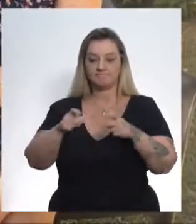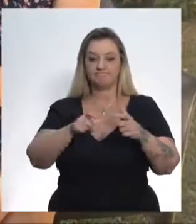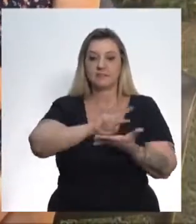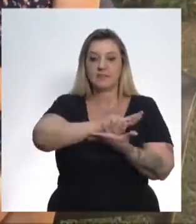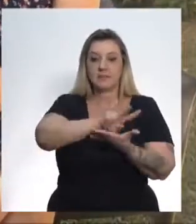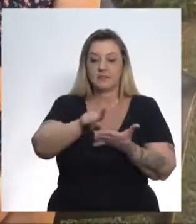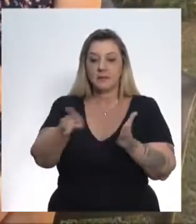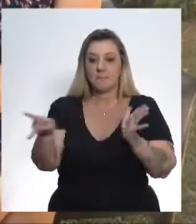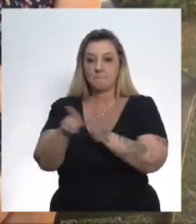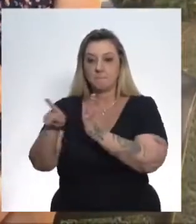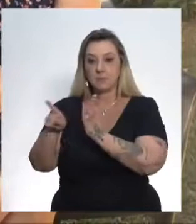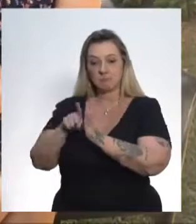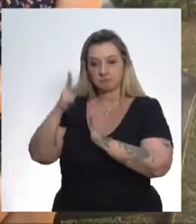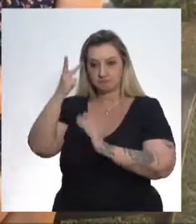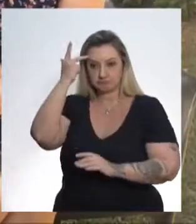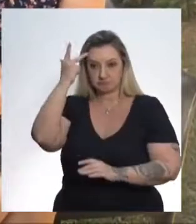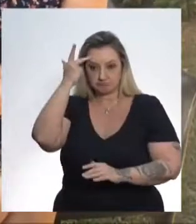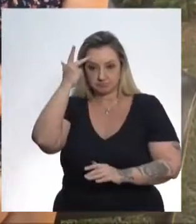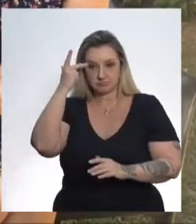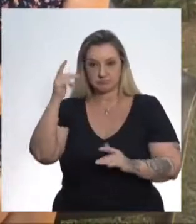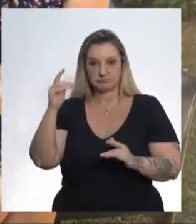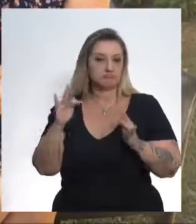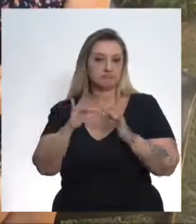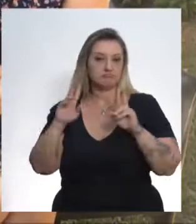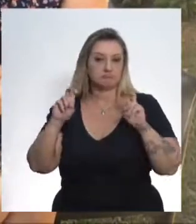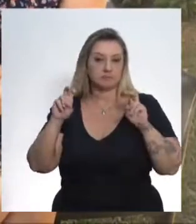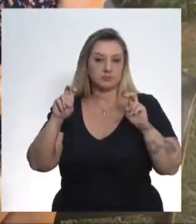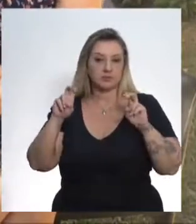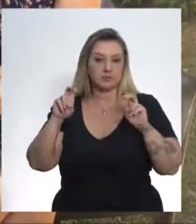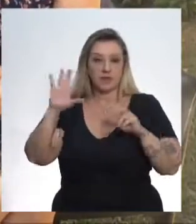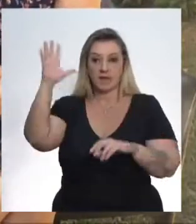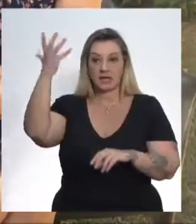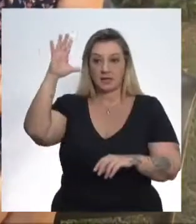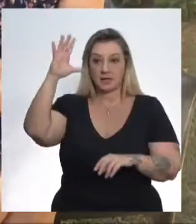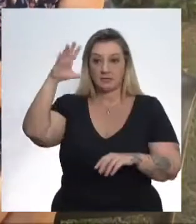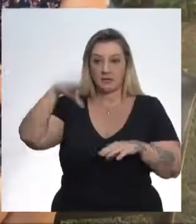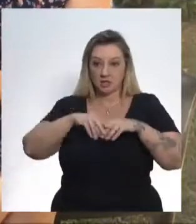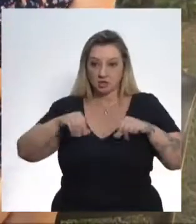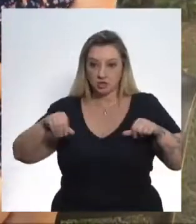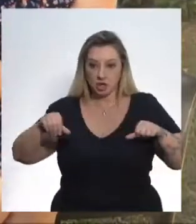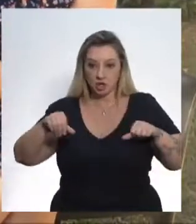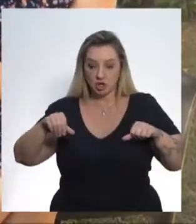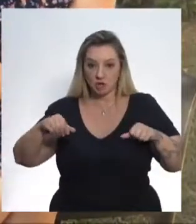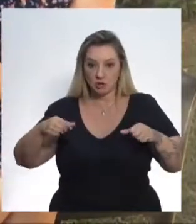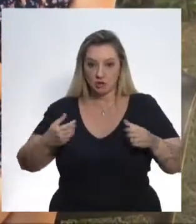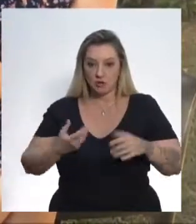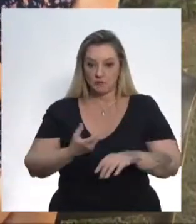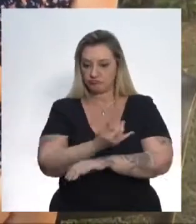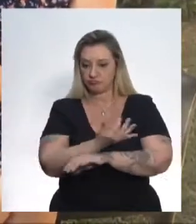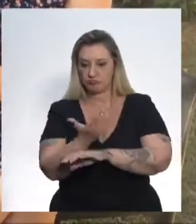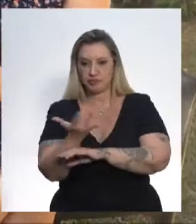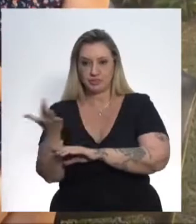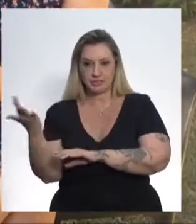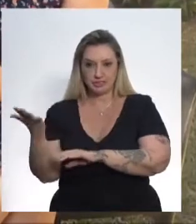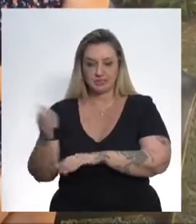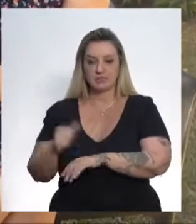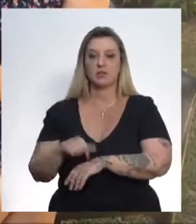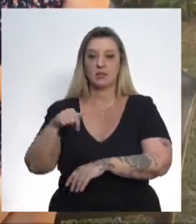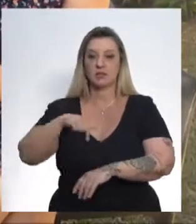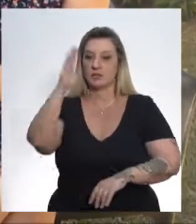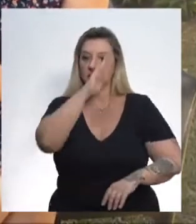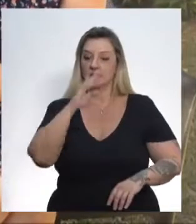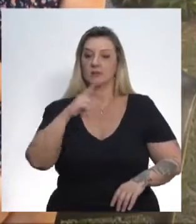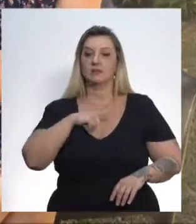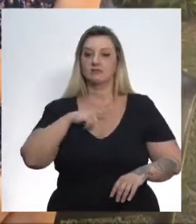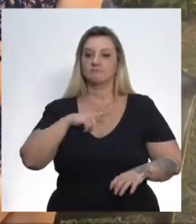características ambientais comuns, relacionadas ao clima, solo e vegetação. No Brasil, nós temos